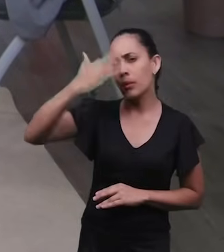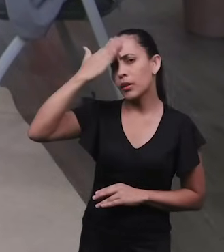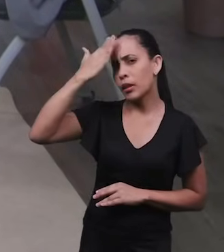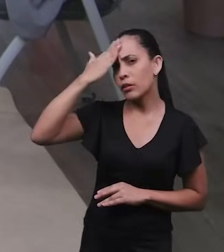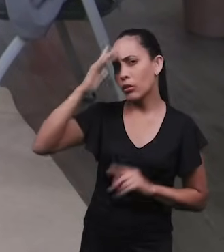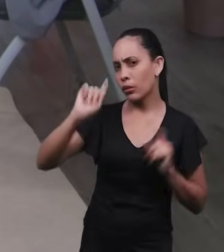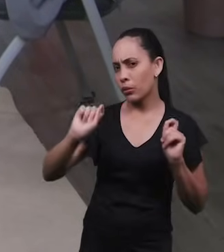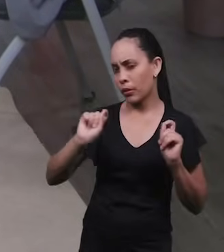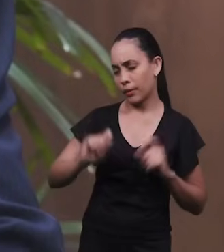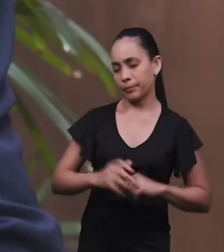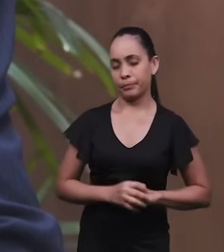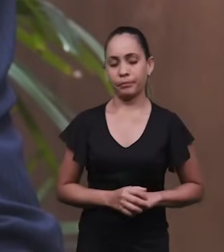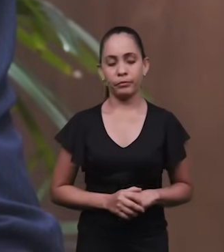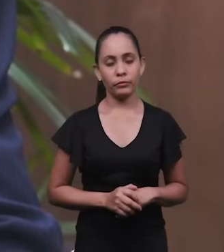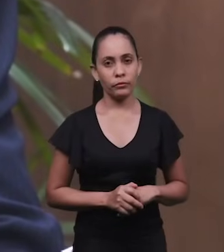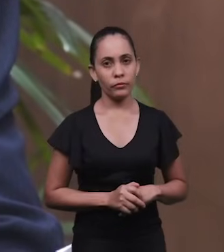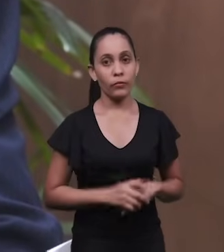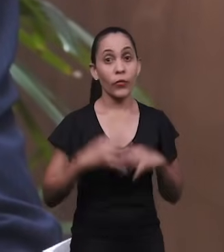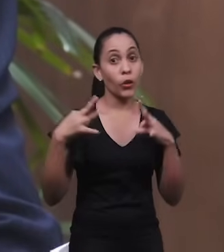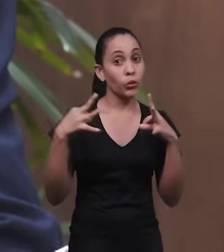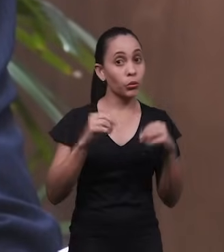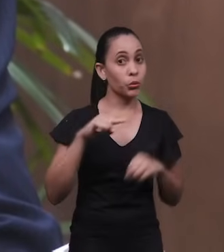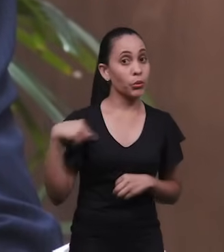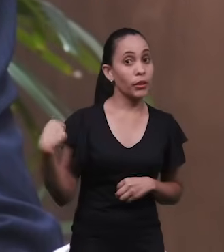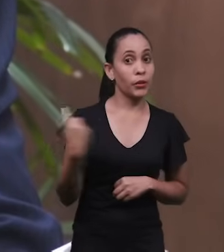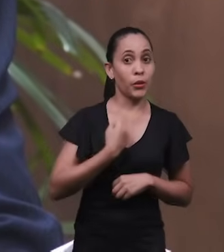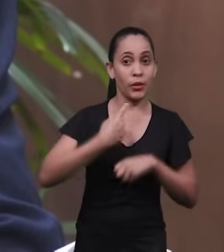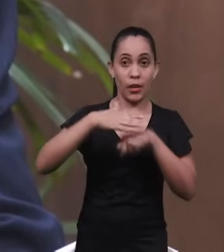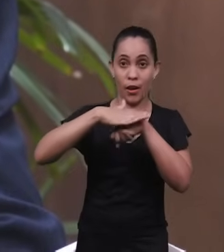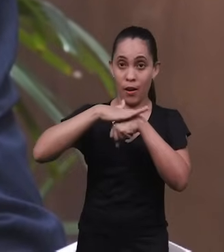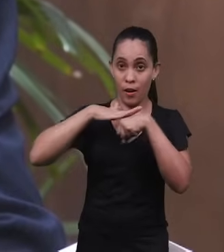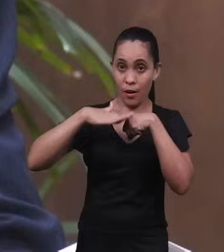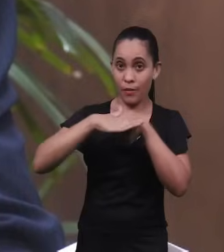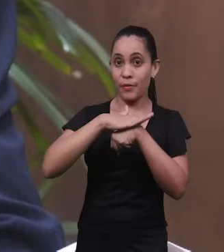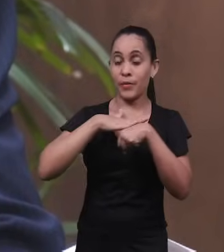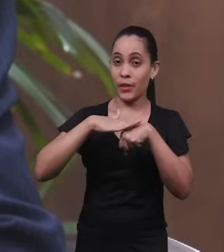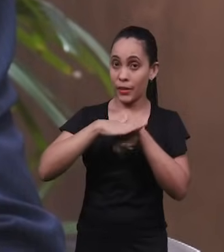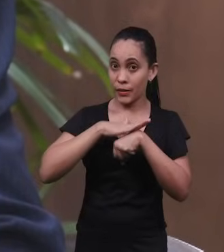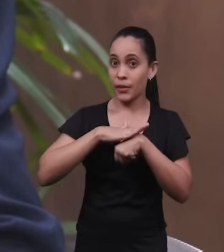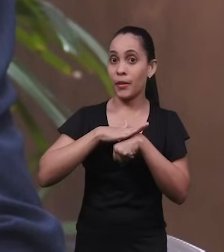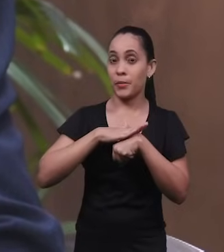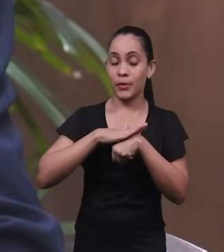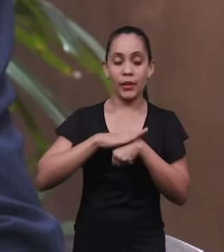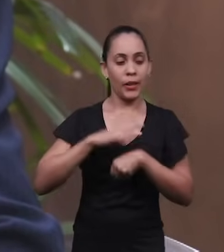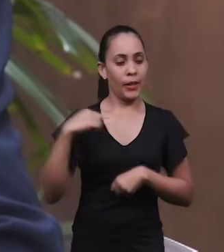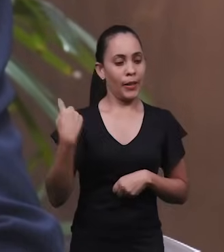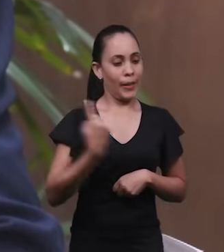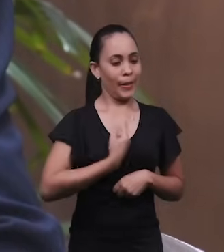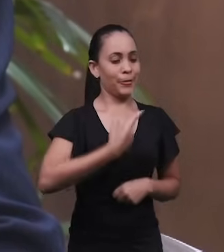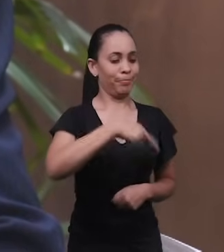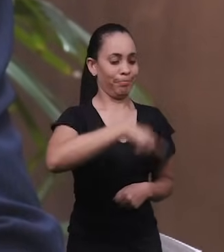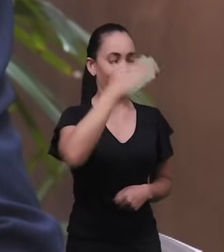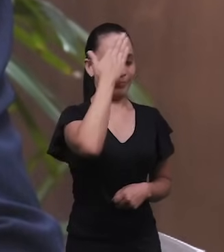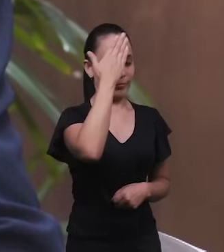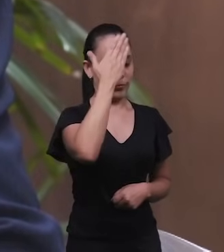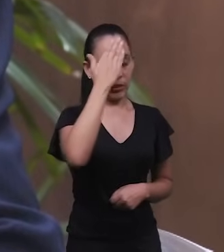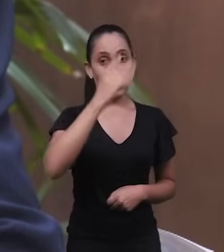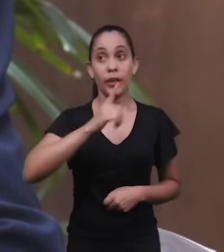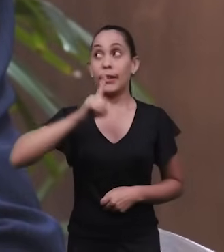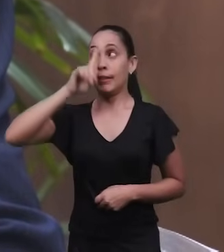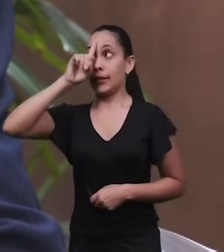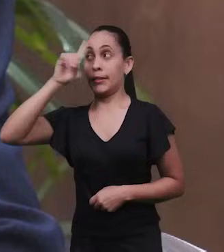eu entendi ali, senhores, foi tudo que nós conversamos fechou com essa palavra.